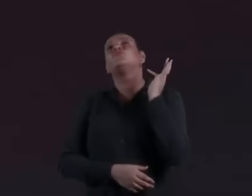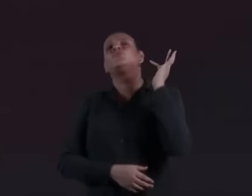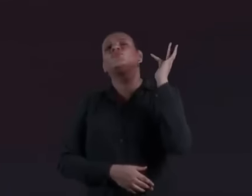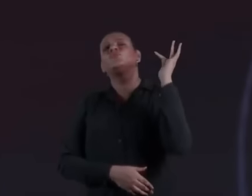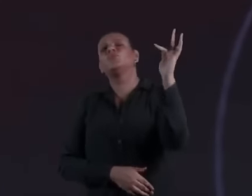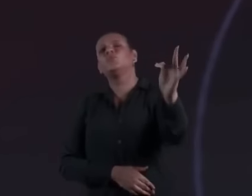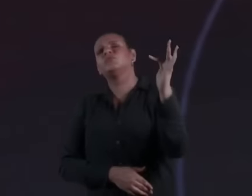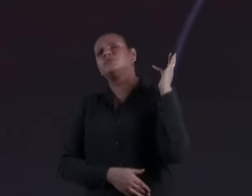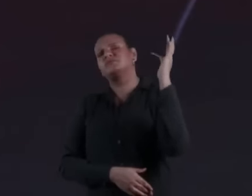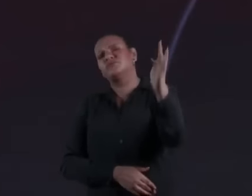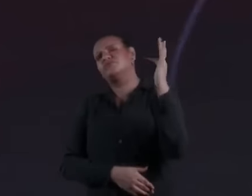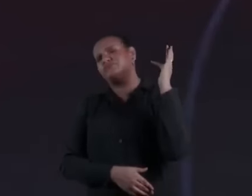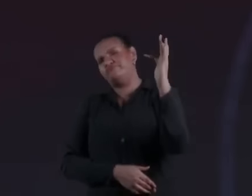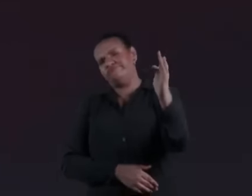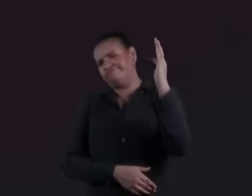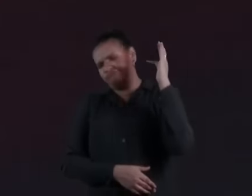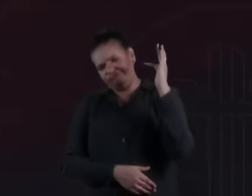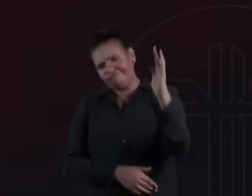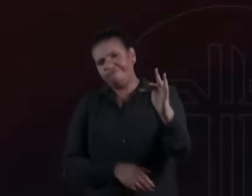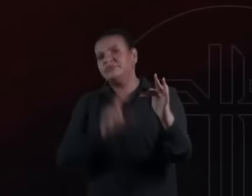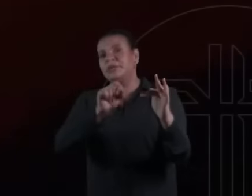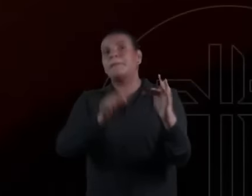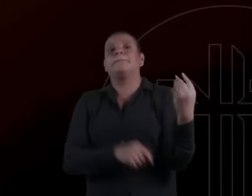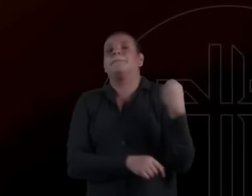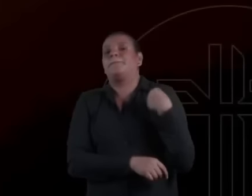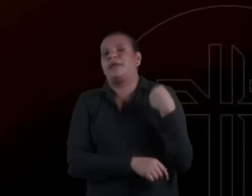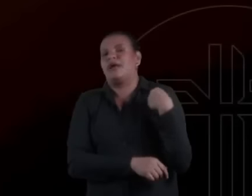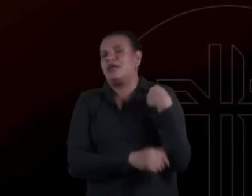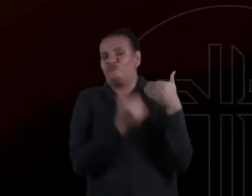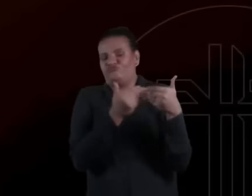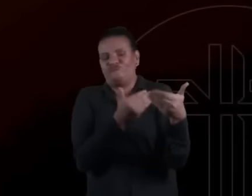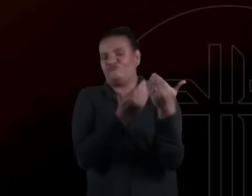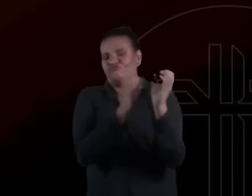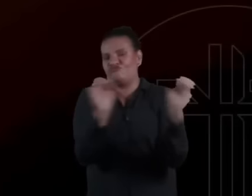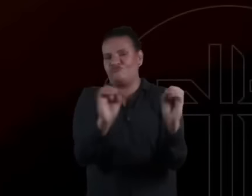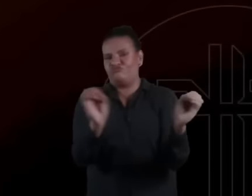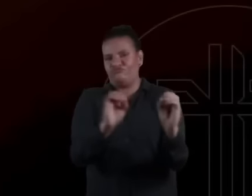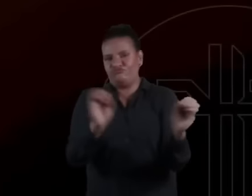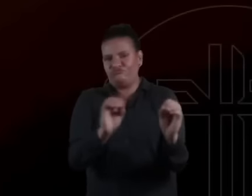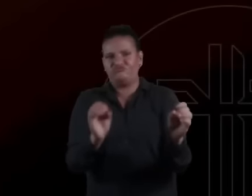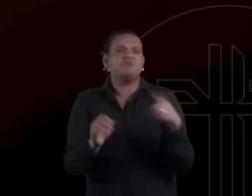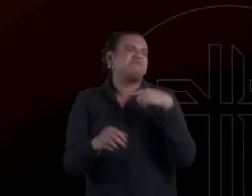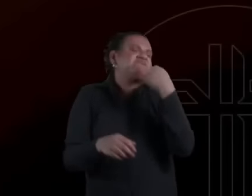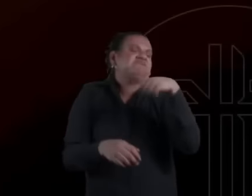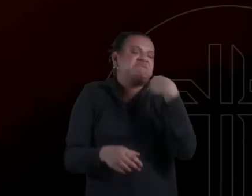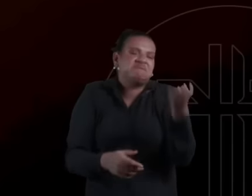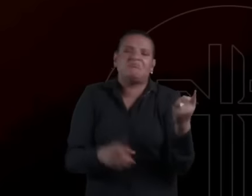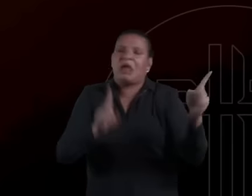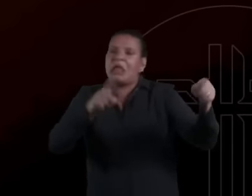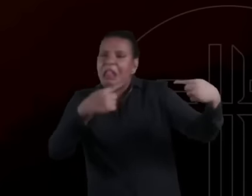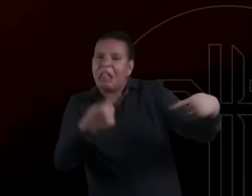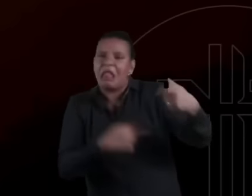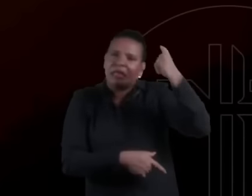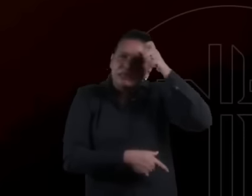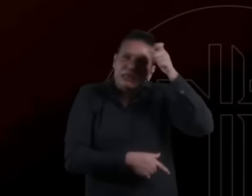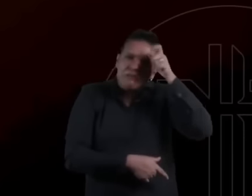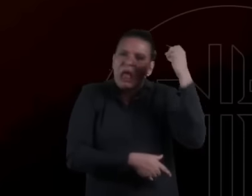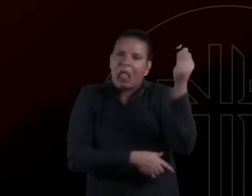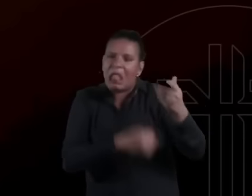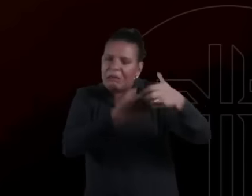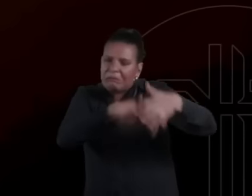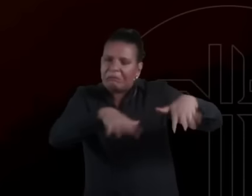livres da presença do pecado Não teremos que fazer nada quando chegar lá não tem mais tentação não tem mais demônio não tem